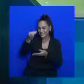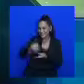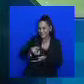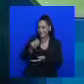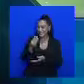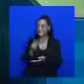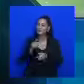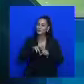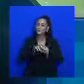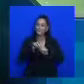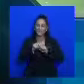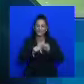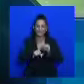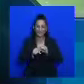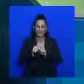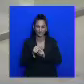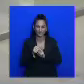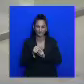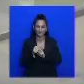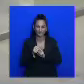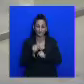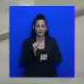7. Vamos aguardar.